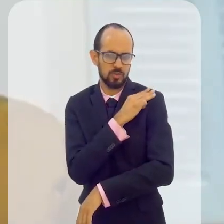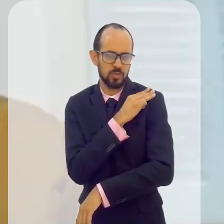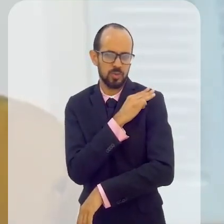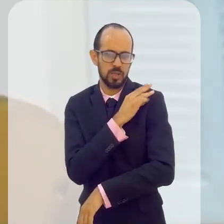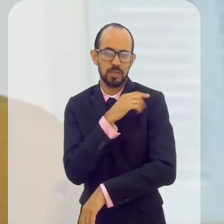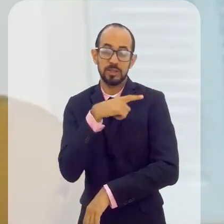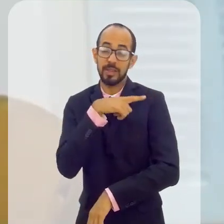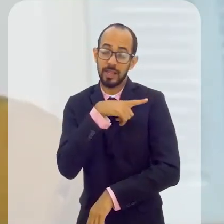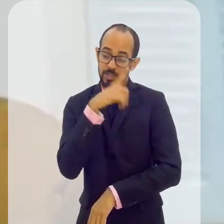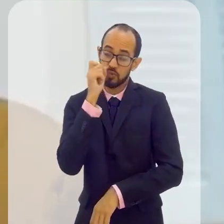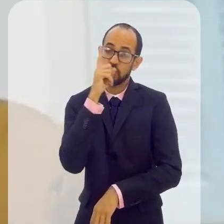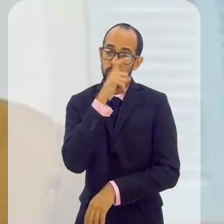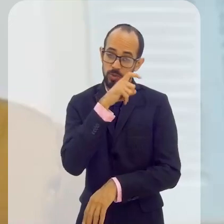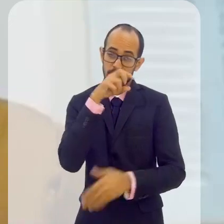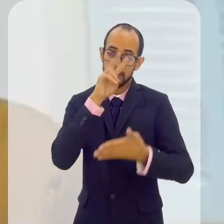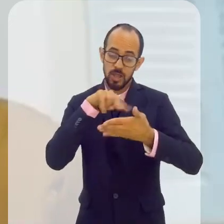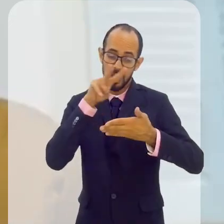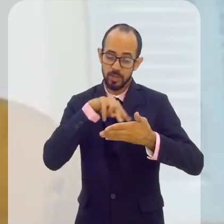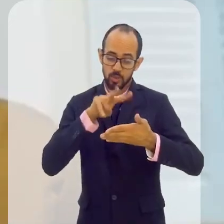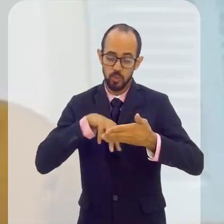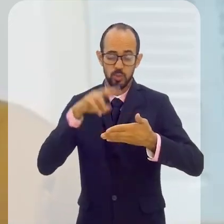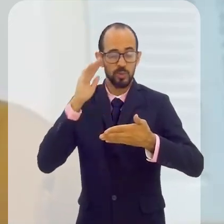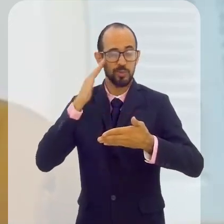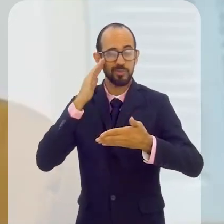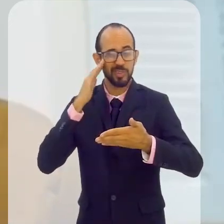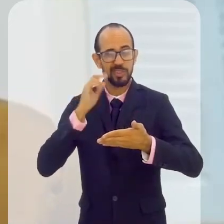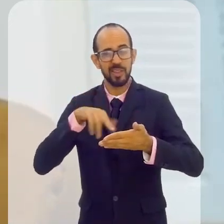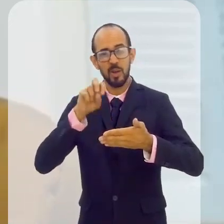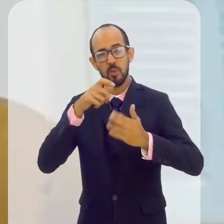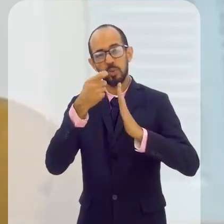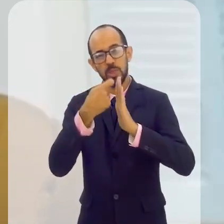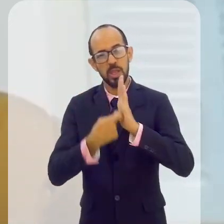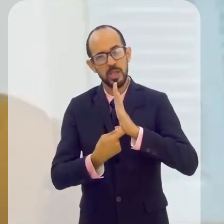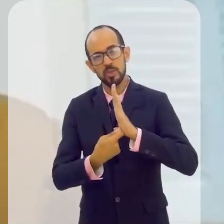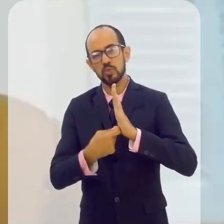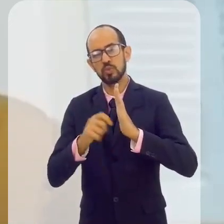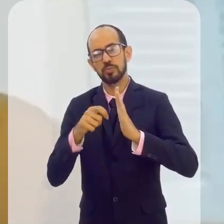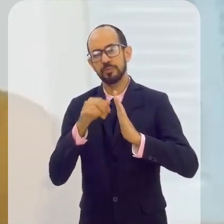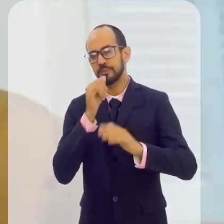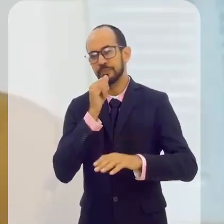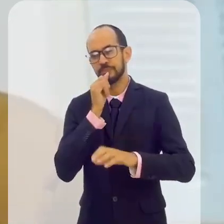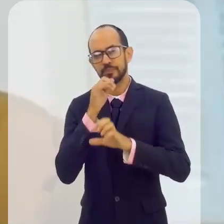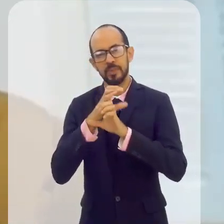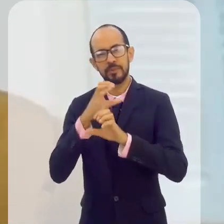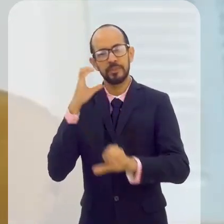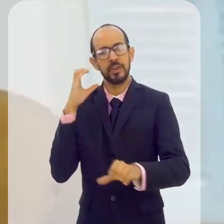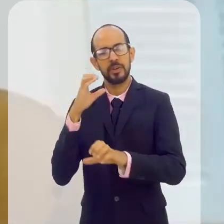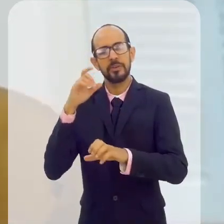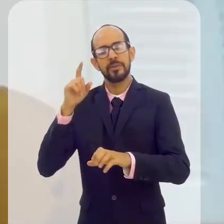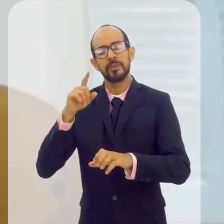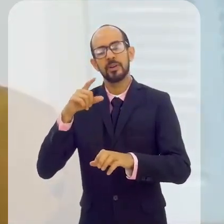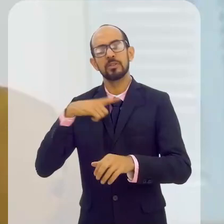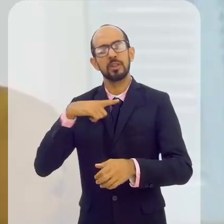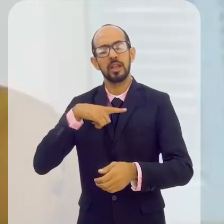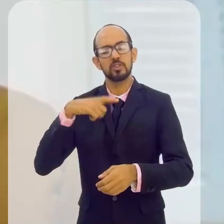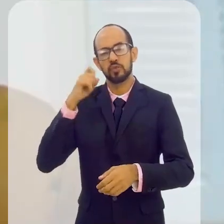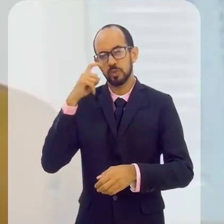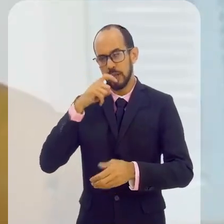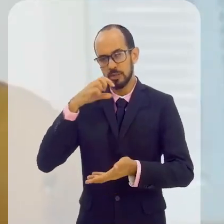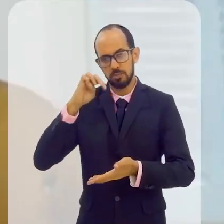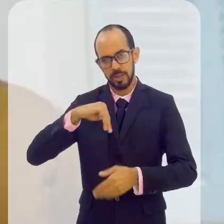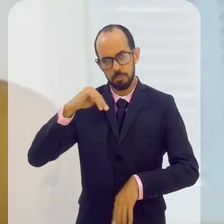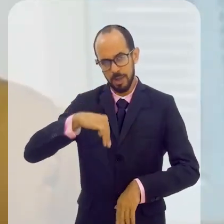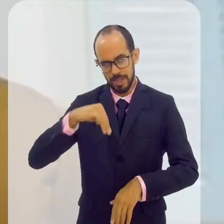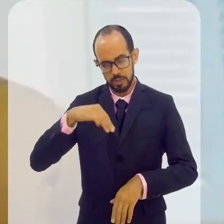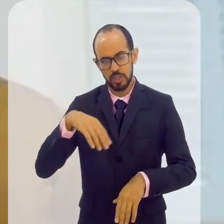chega ainda com mais dificuldades de leitura, de interpretação textual, né? Por exemplo, na engenharia das bases matemáticas.